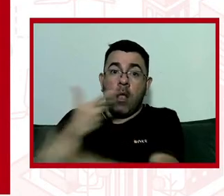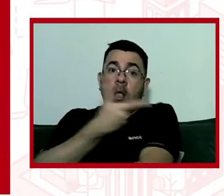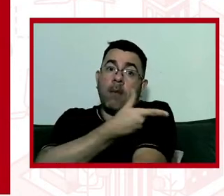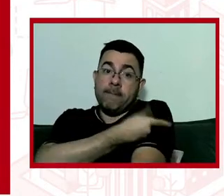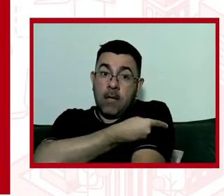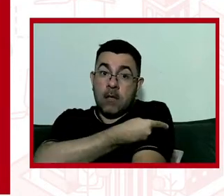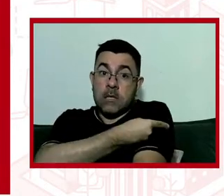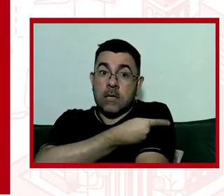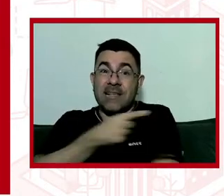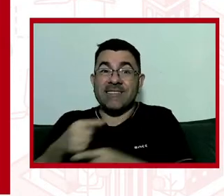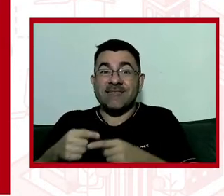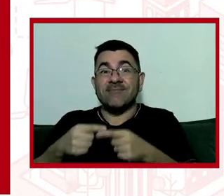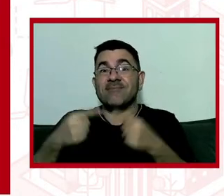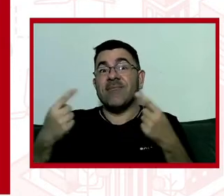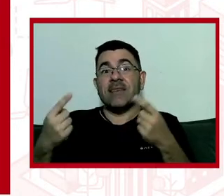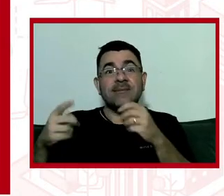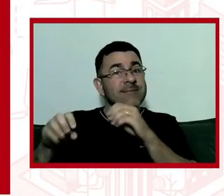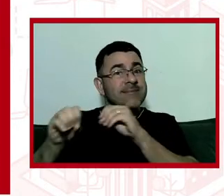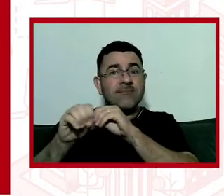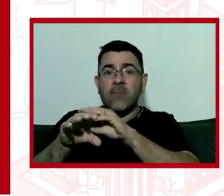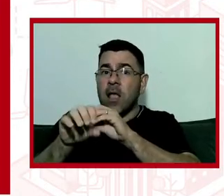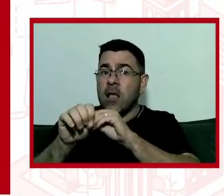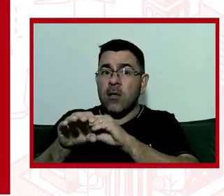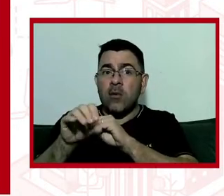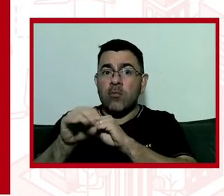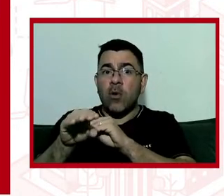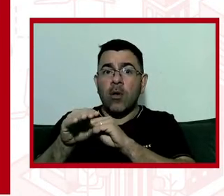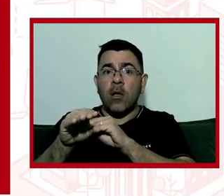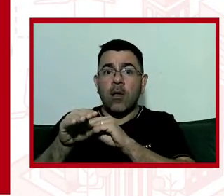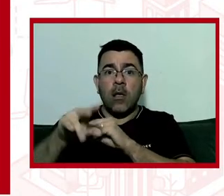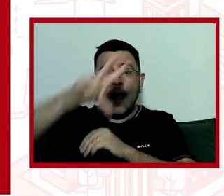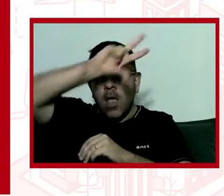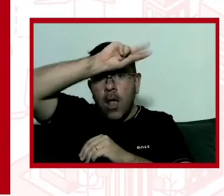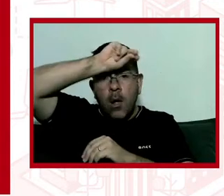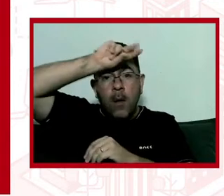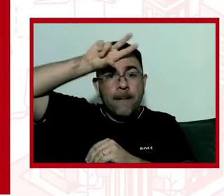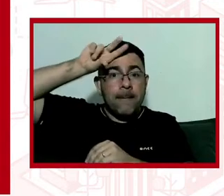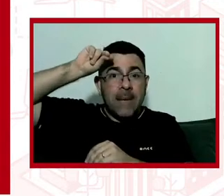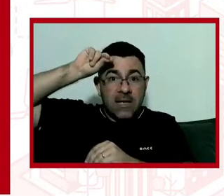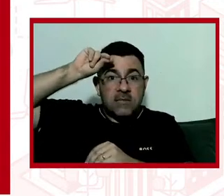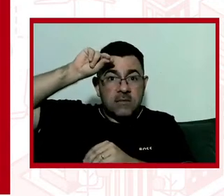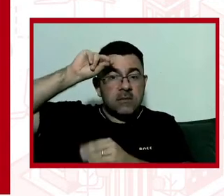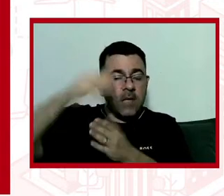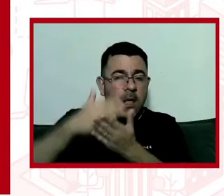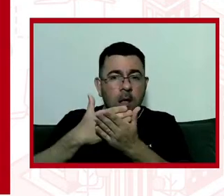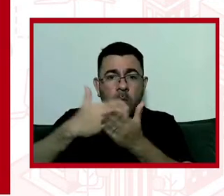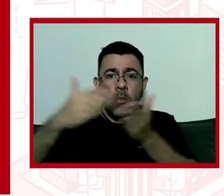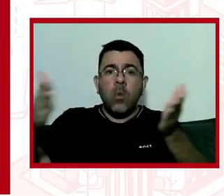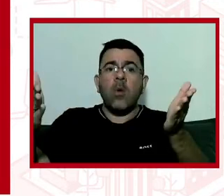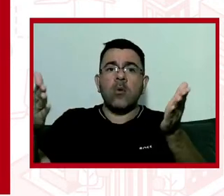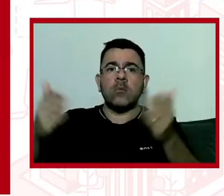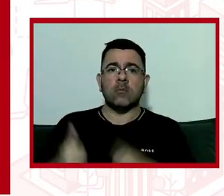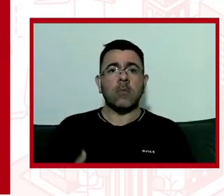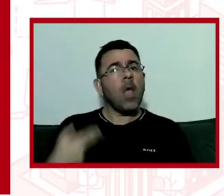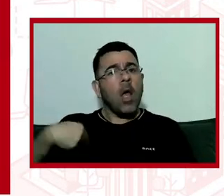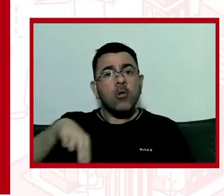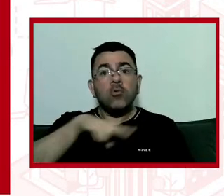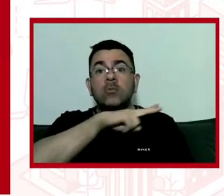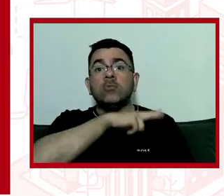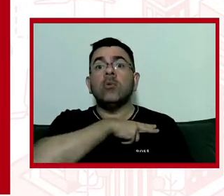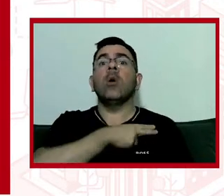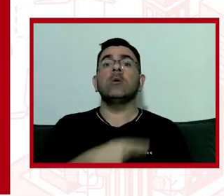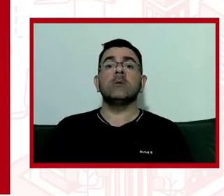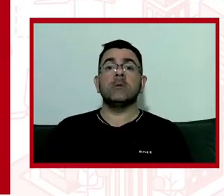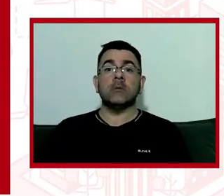o a porta de entrada da prefeitura no caso pro cidadão então nós a partir desse momento proibimos